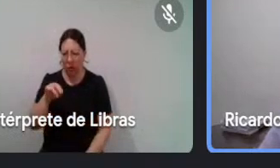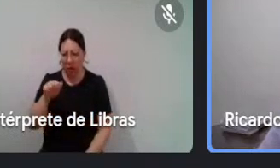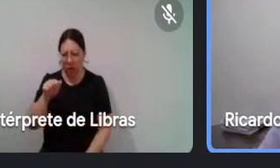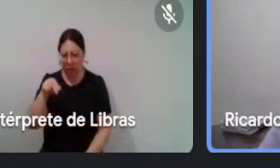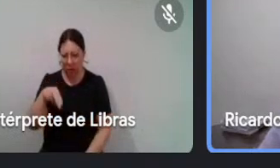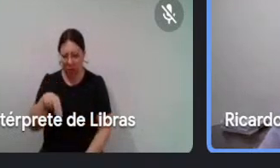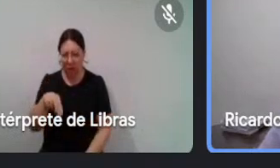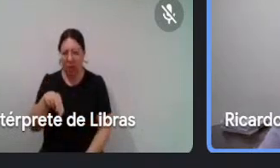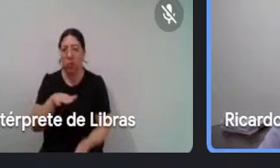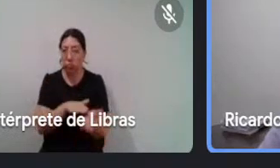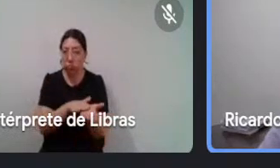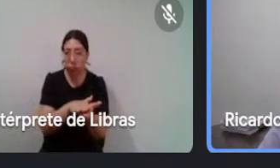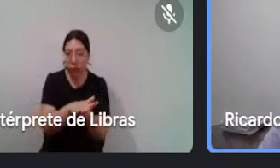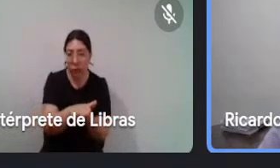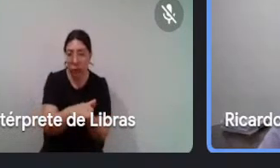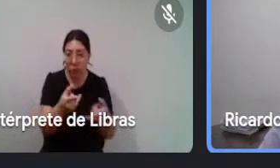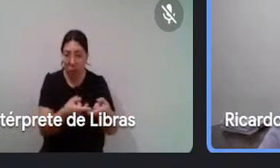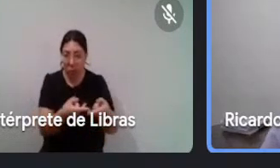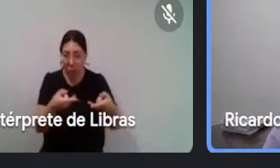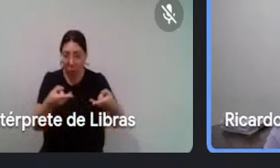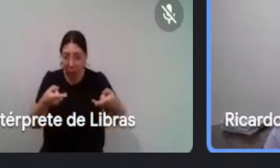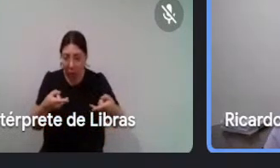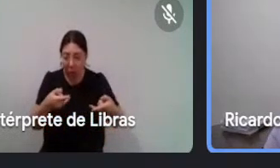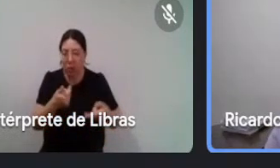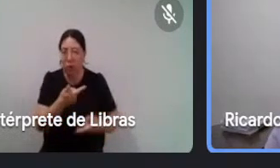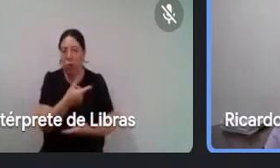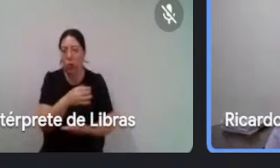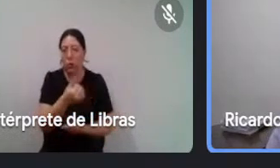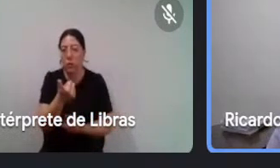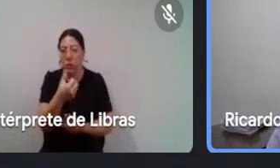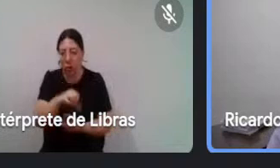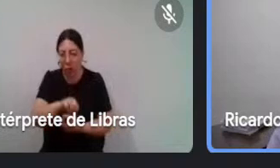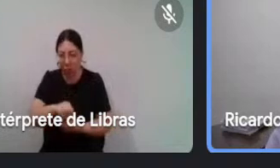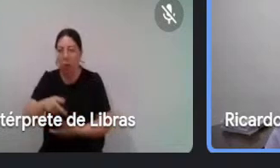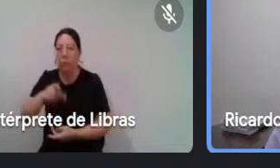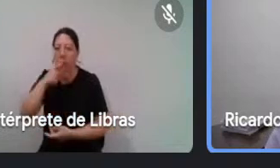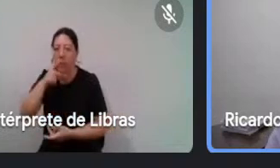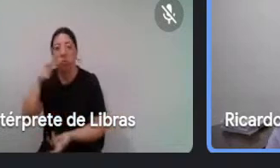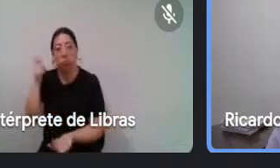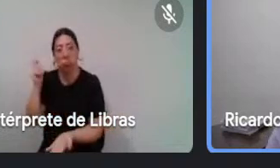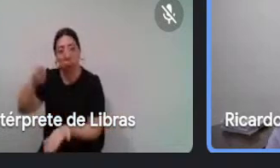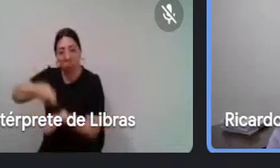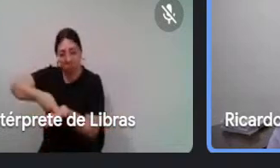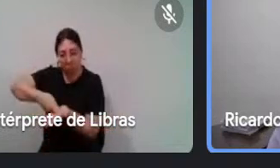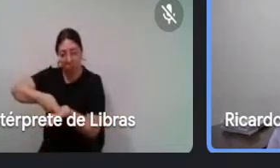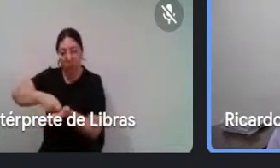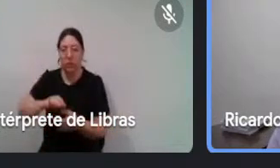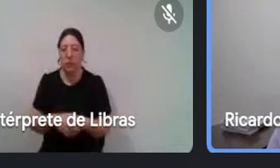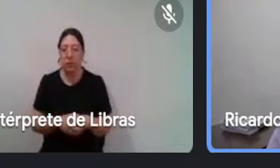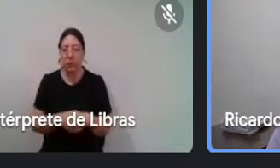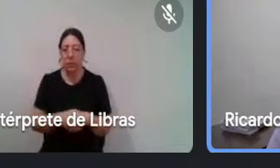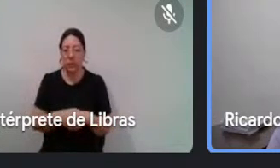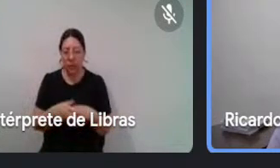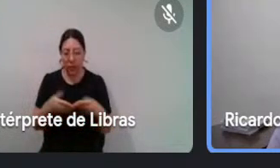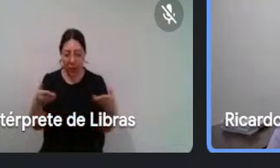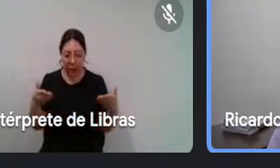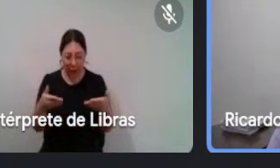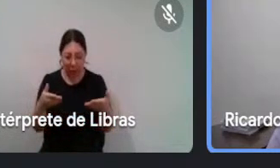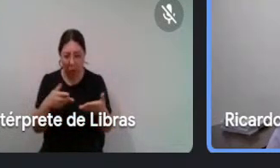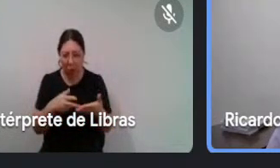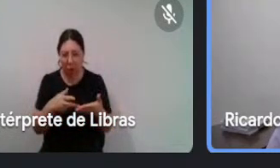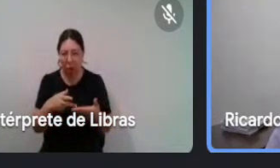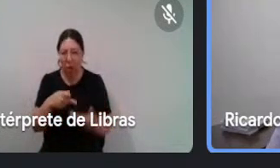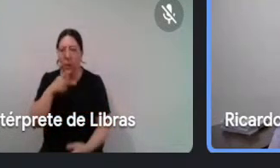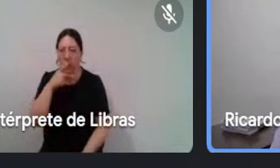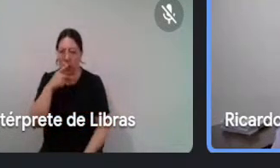acabou efetuando o pagamento desse boleto. Ciente agora da isenção, o partido vê que esse erro, na verdade, foi